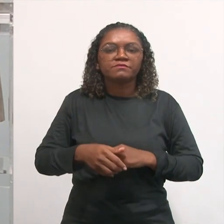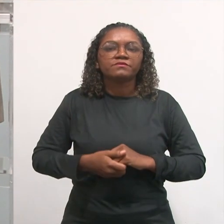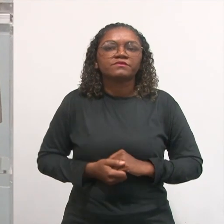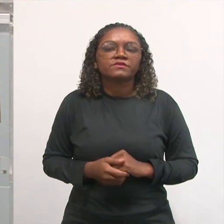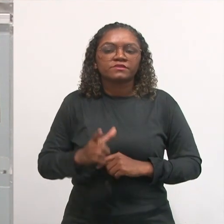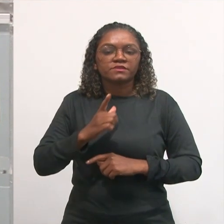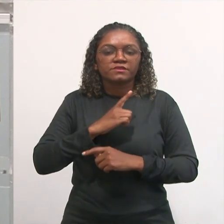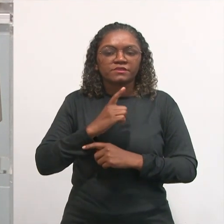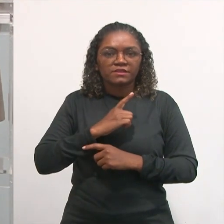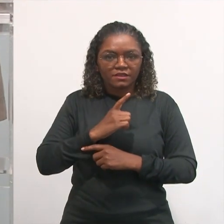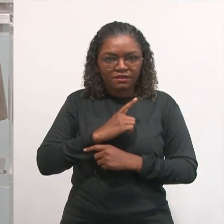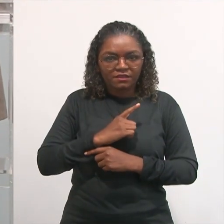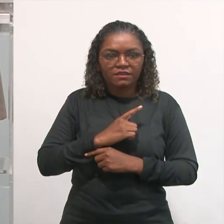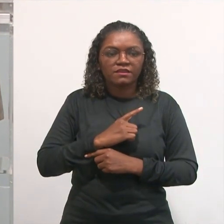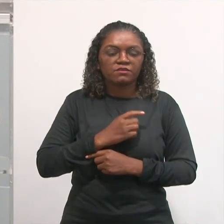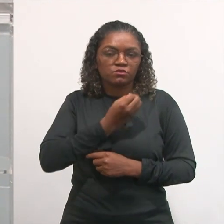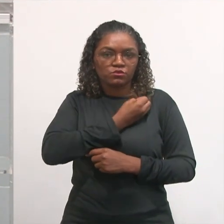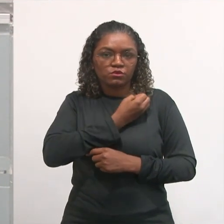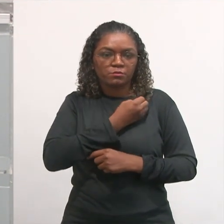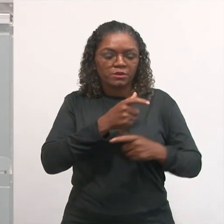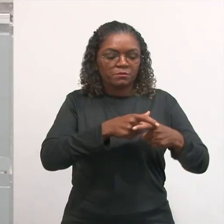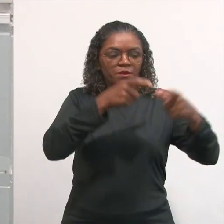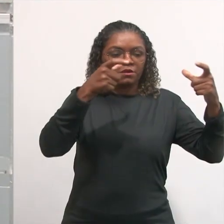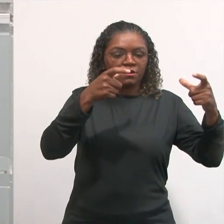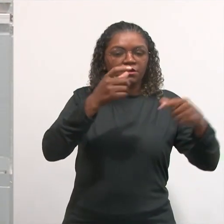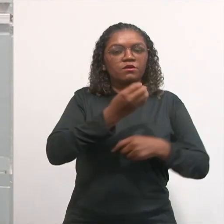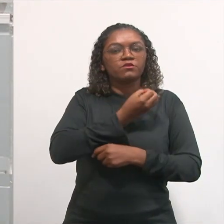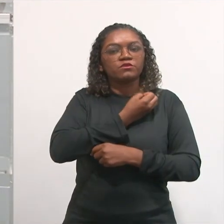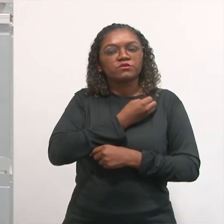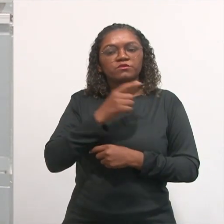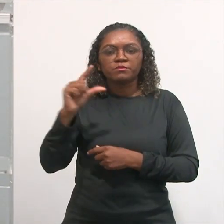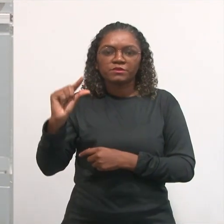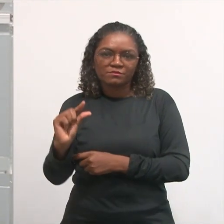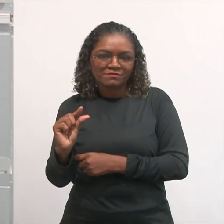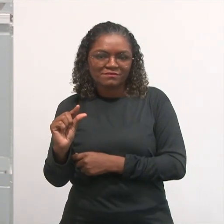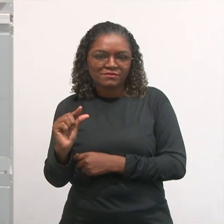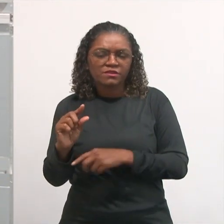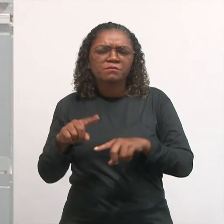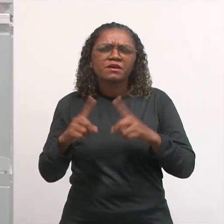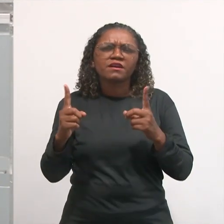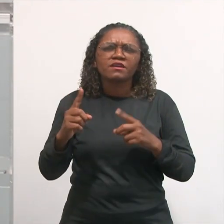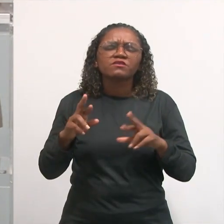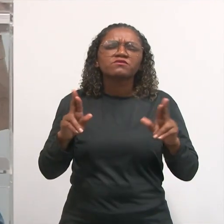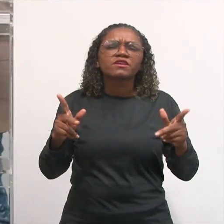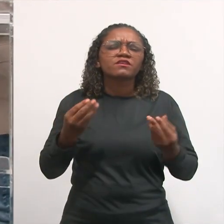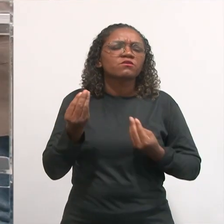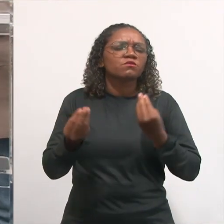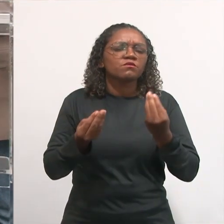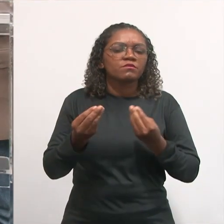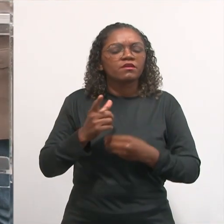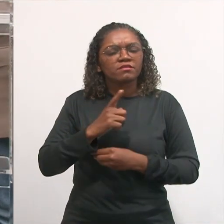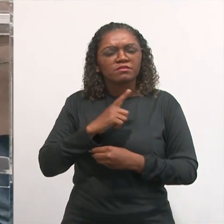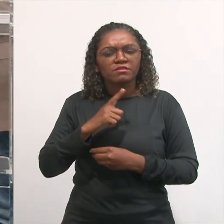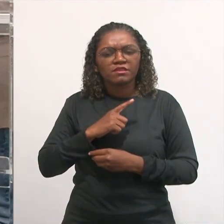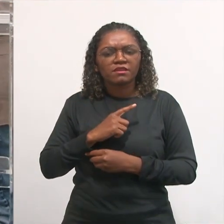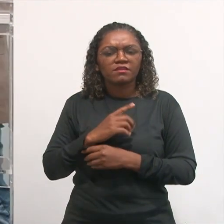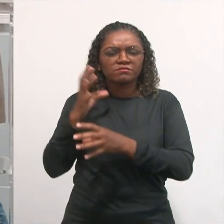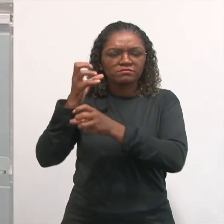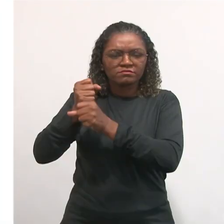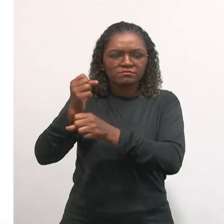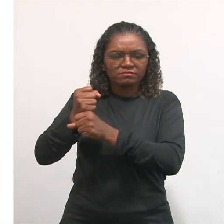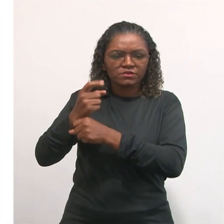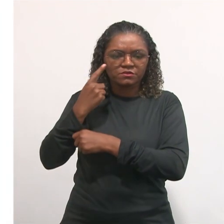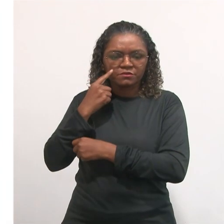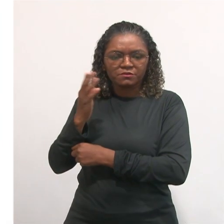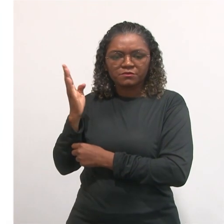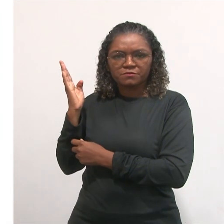o máximo valor e o mínimo valor. E a diferença entre máximo e mínimo, a gente tem nessa equaçãozinha aqui embaixo, né?